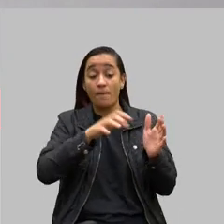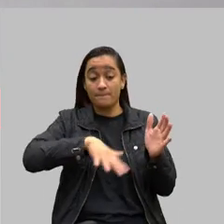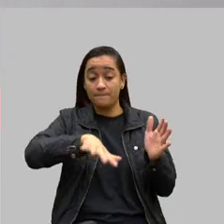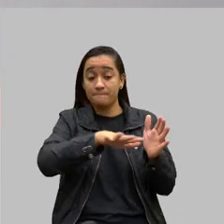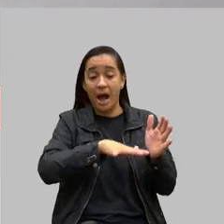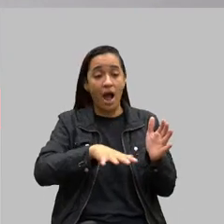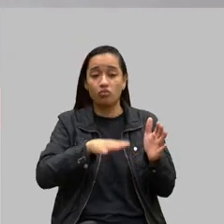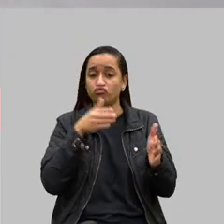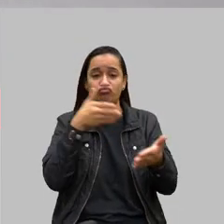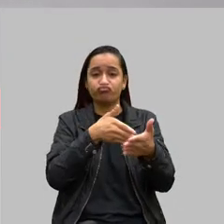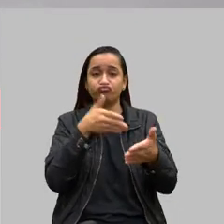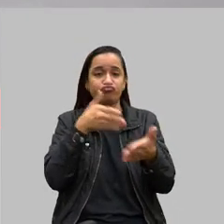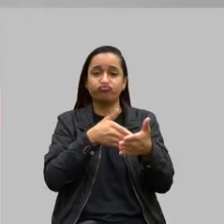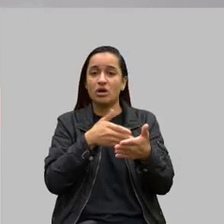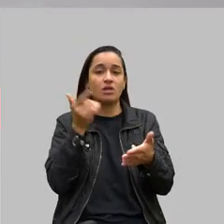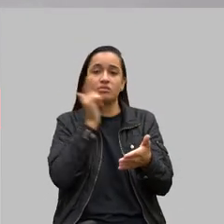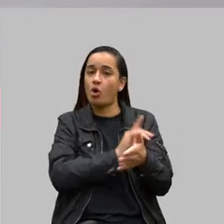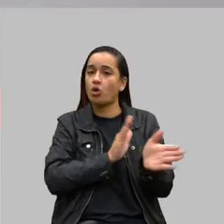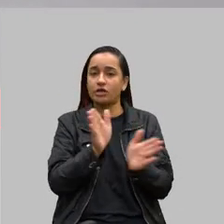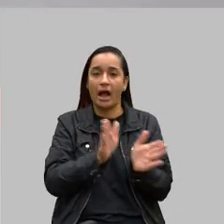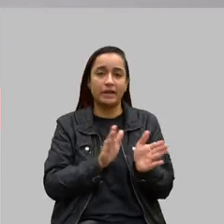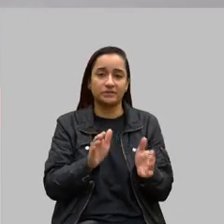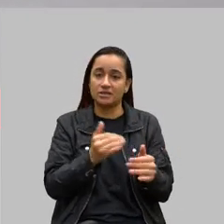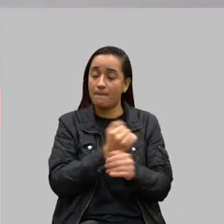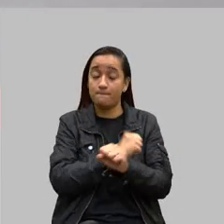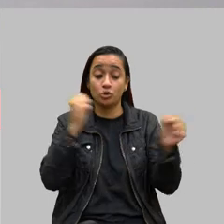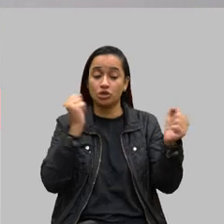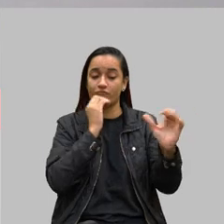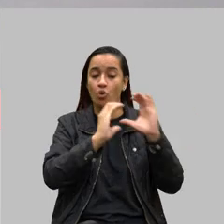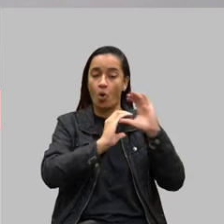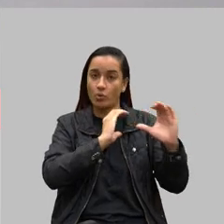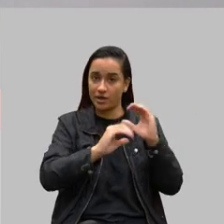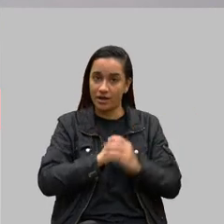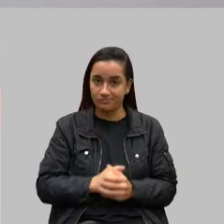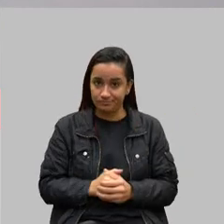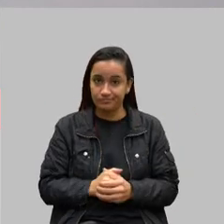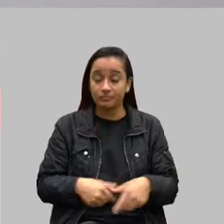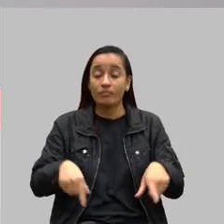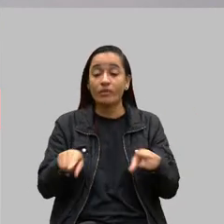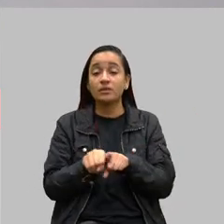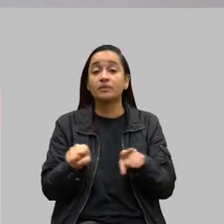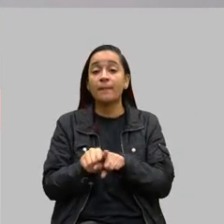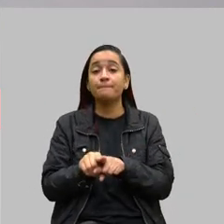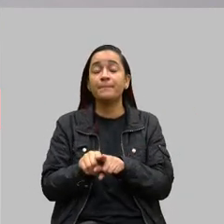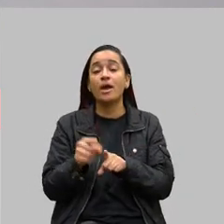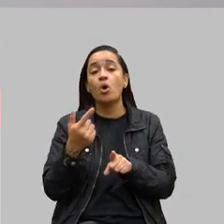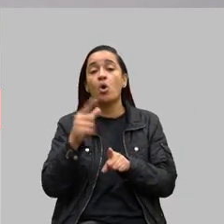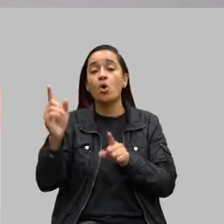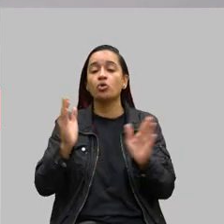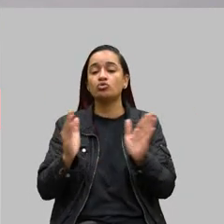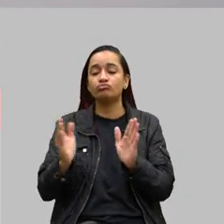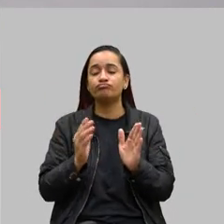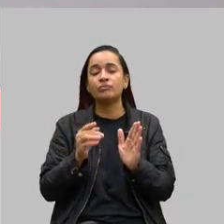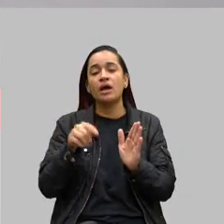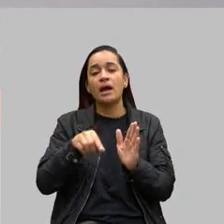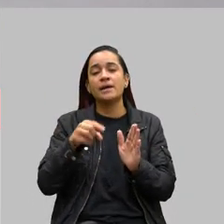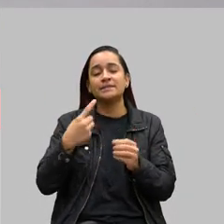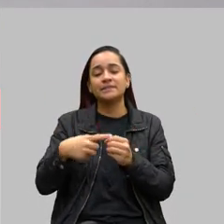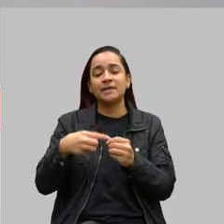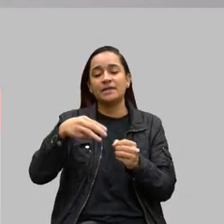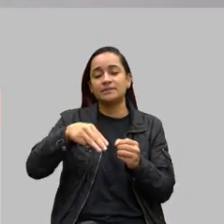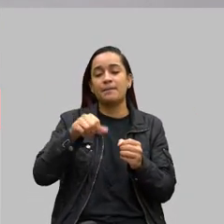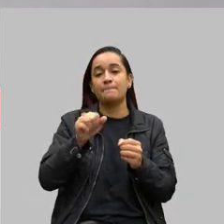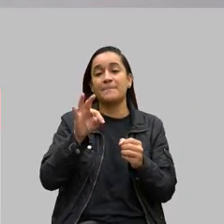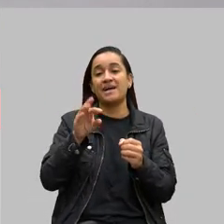impedidos de se comunicar e também a gente tem um outro trecho que fica em Matosinhos inclusive na semana passada a prefeita